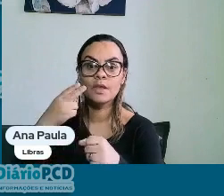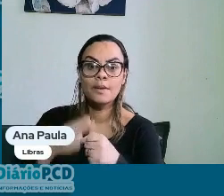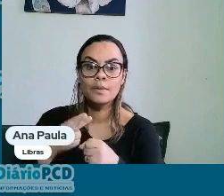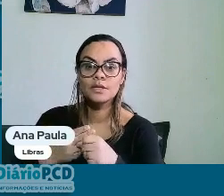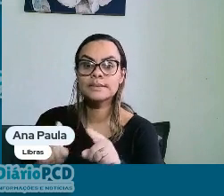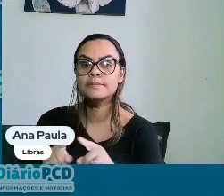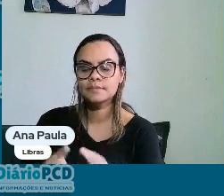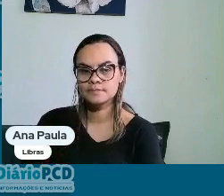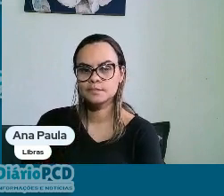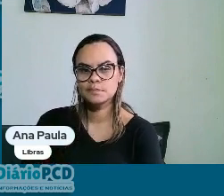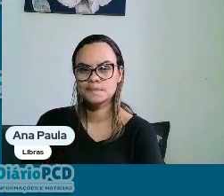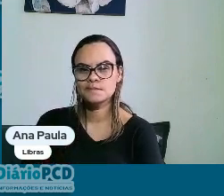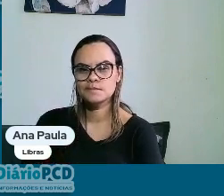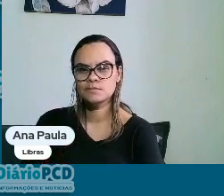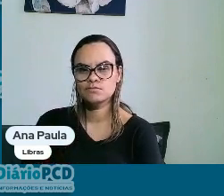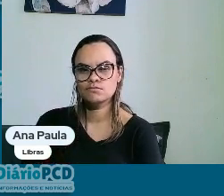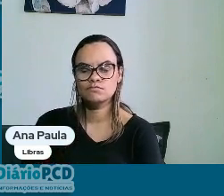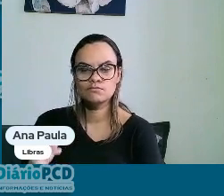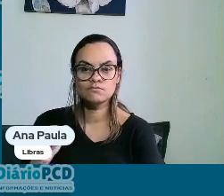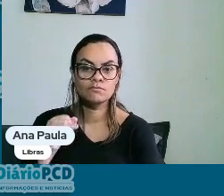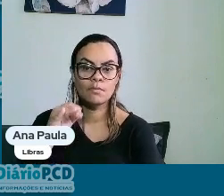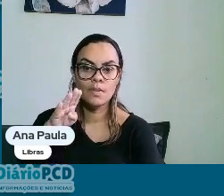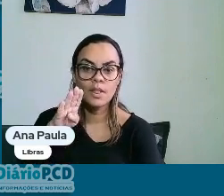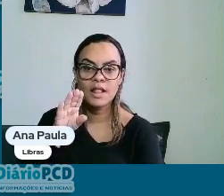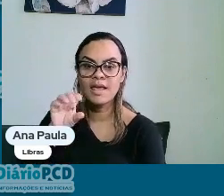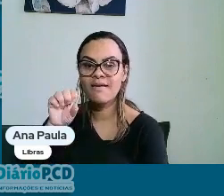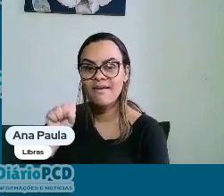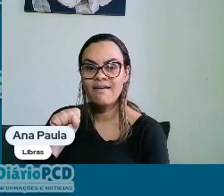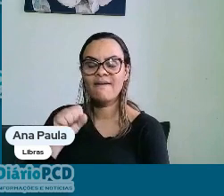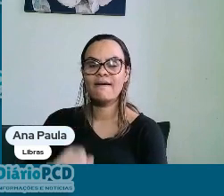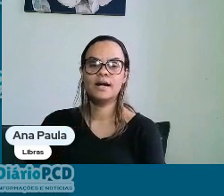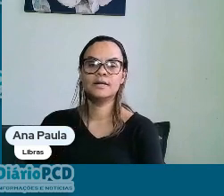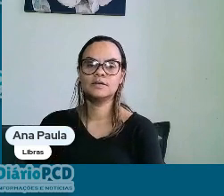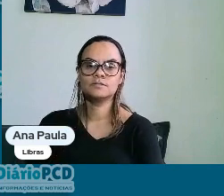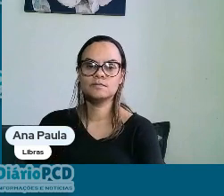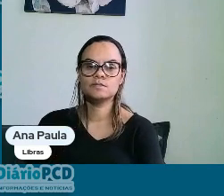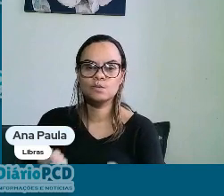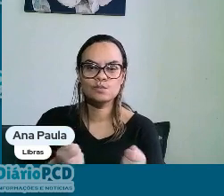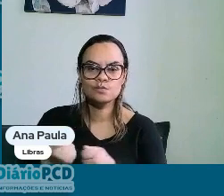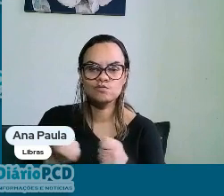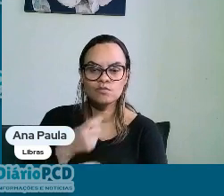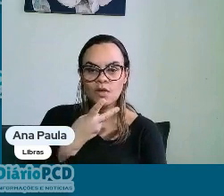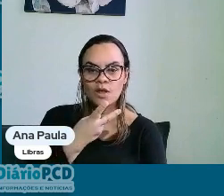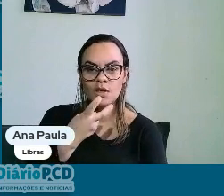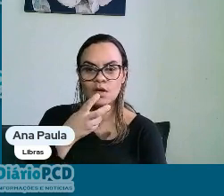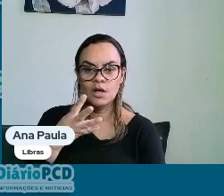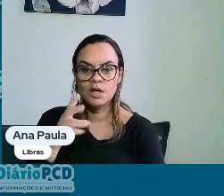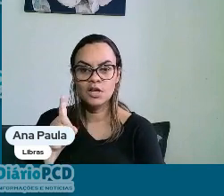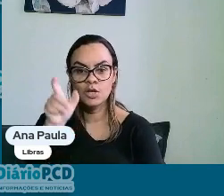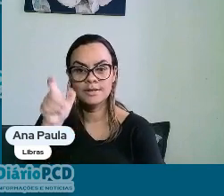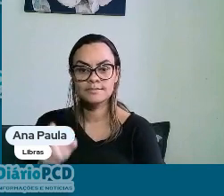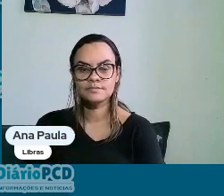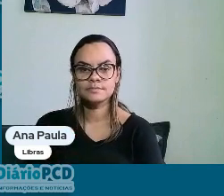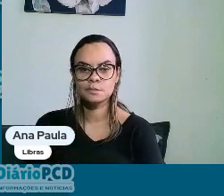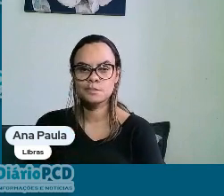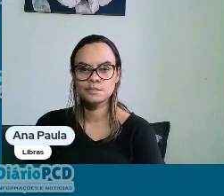municípios, naquilo que vão receber de IBS, concentrado no controle de 54 cidadãos